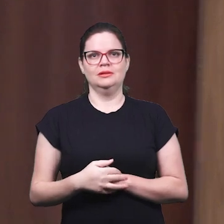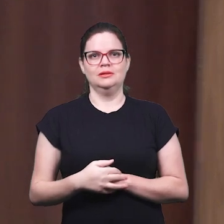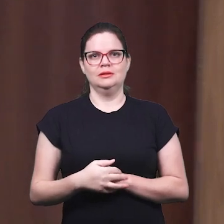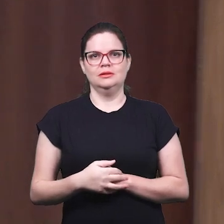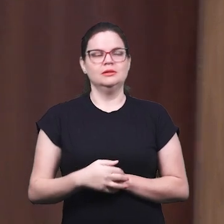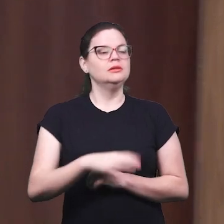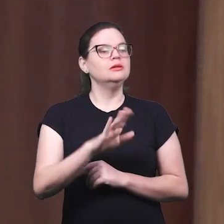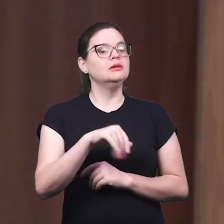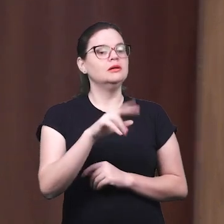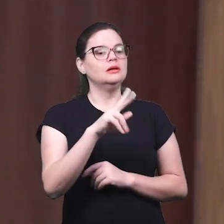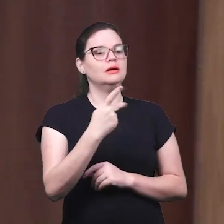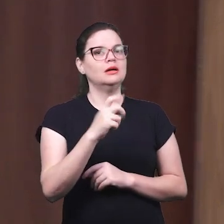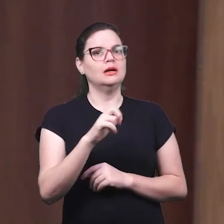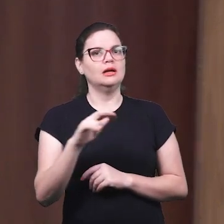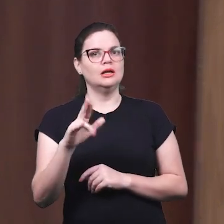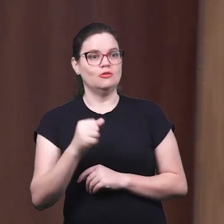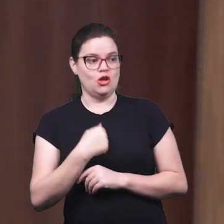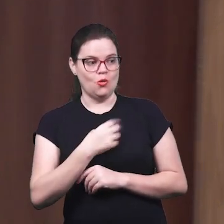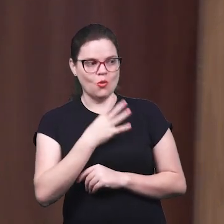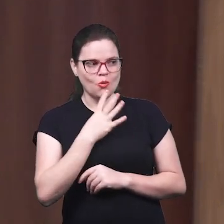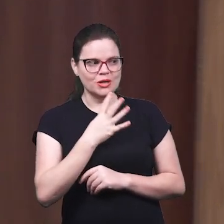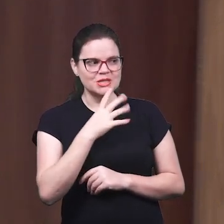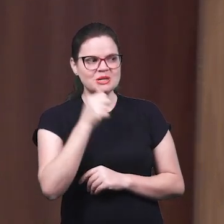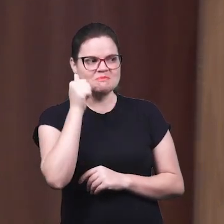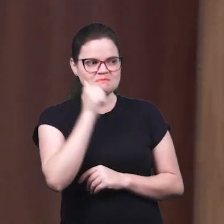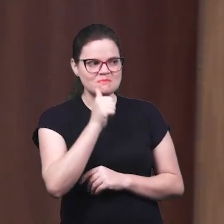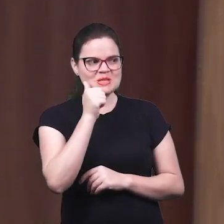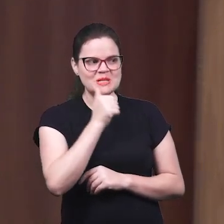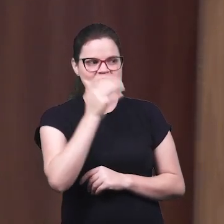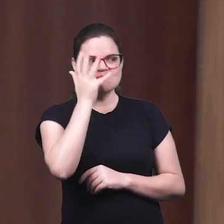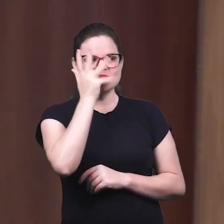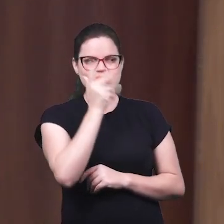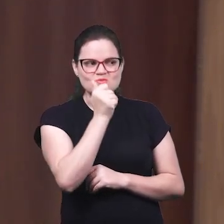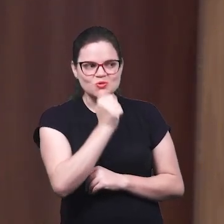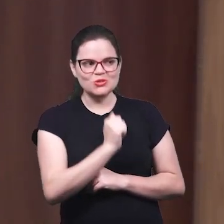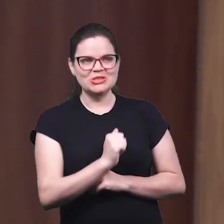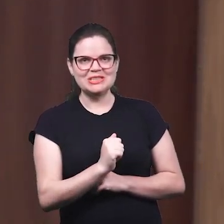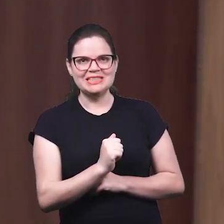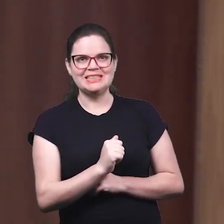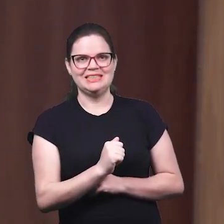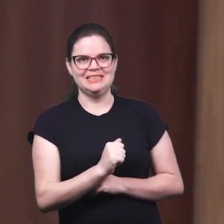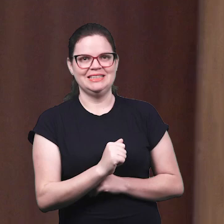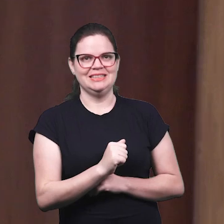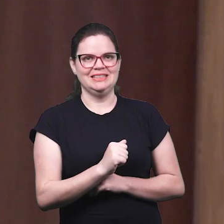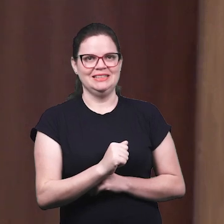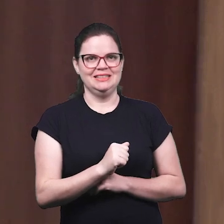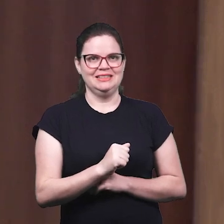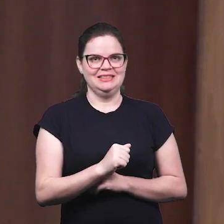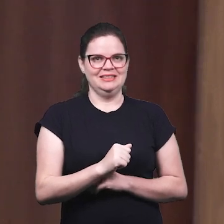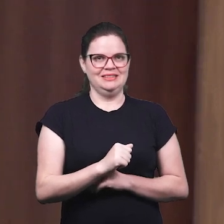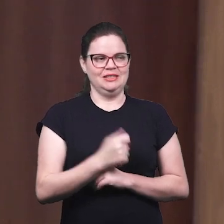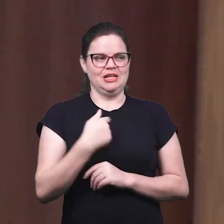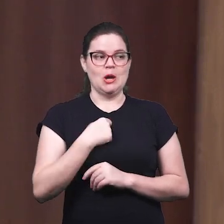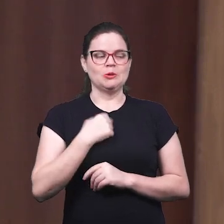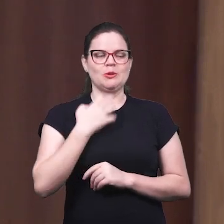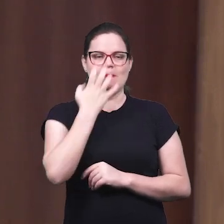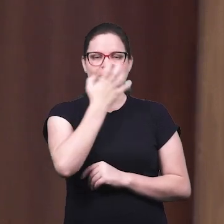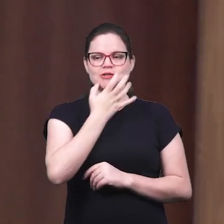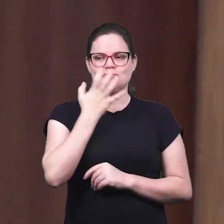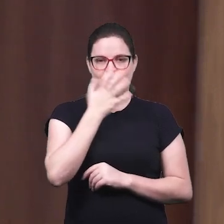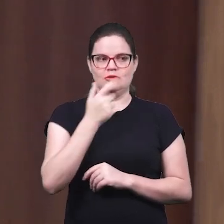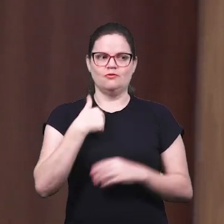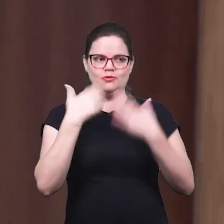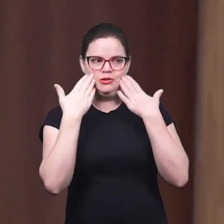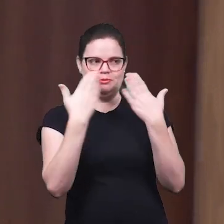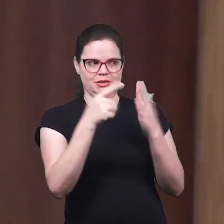falar, Hélio, conheci uma menina aqui, rapaz, bacaninha, bonita, tô gamadão nela. Vou